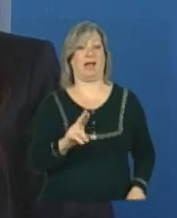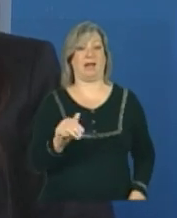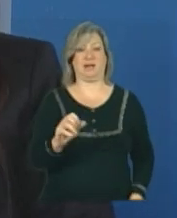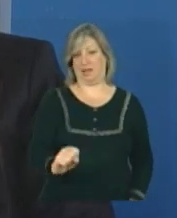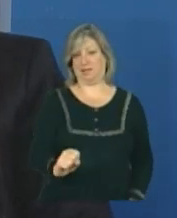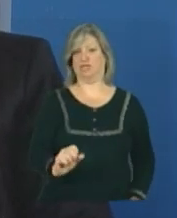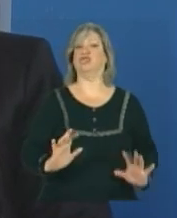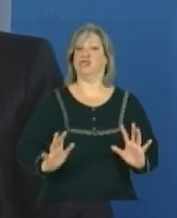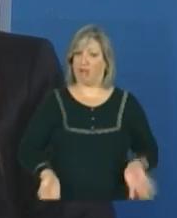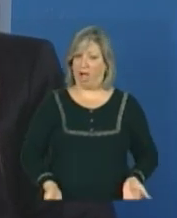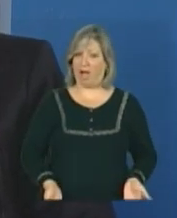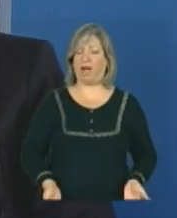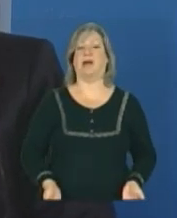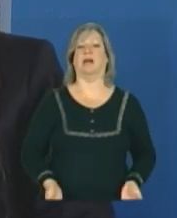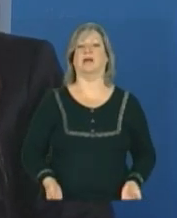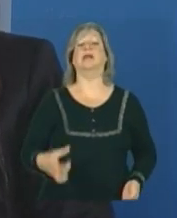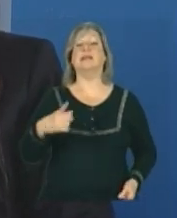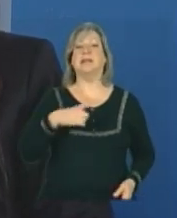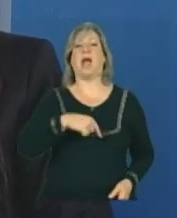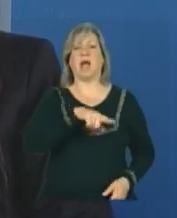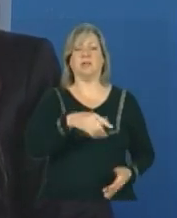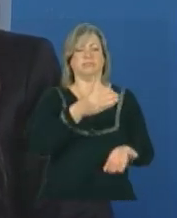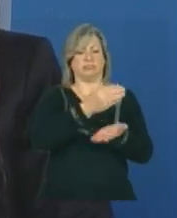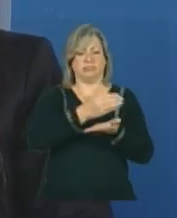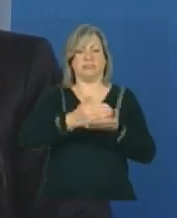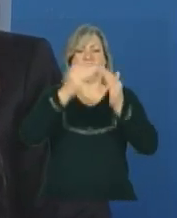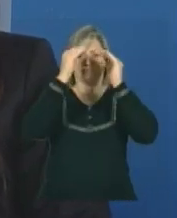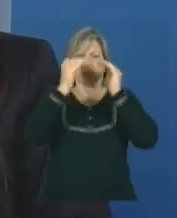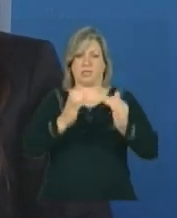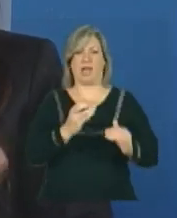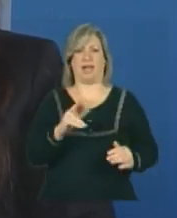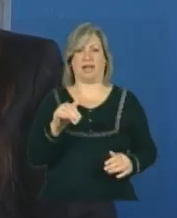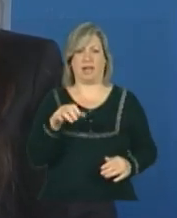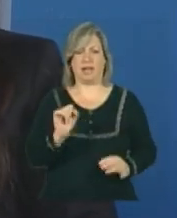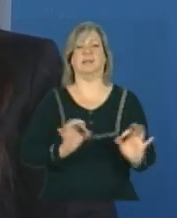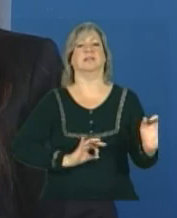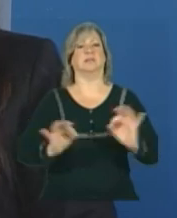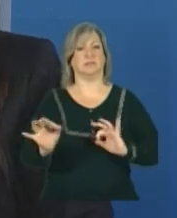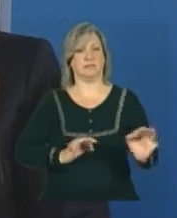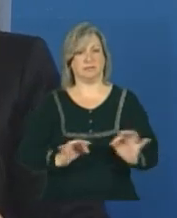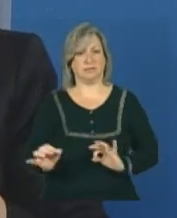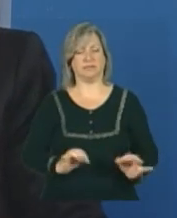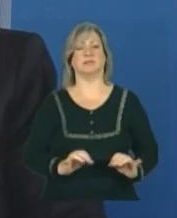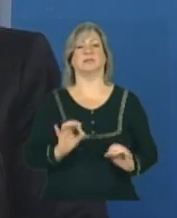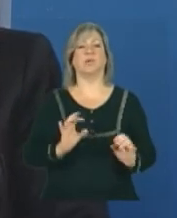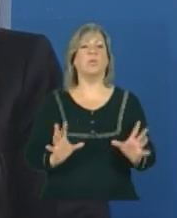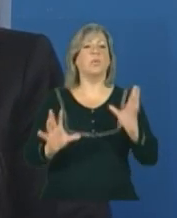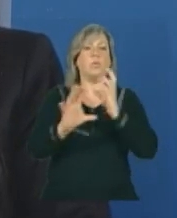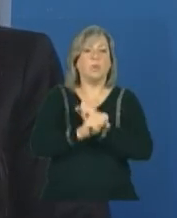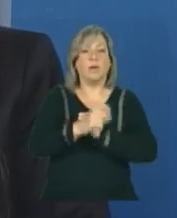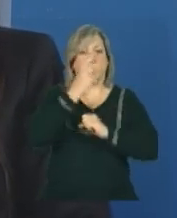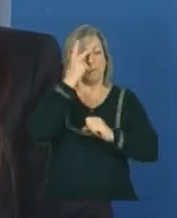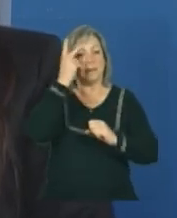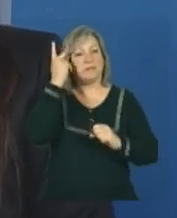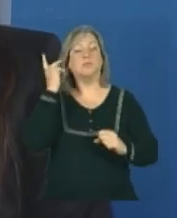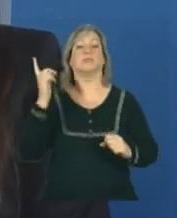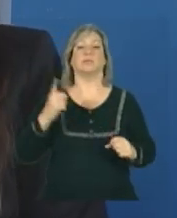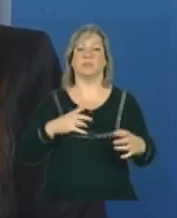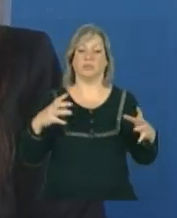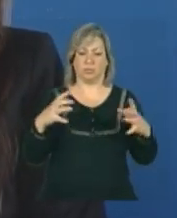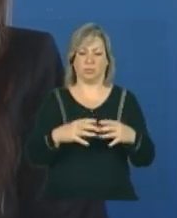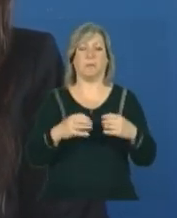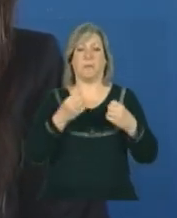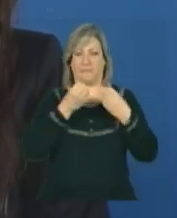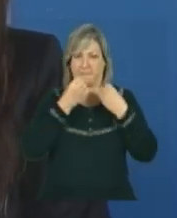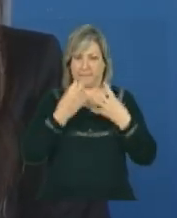CRAS estão cumprindo as metas de desenvolvimento do CRAS na dimensão recursos humanos, de quantitativo de pessoal,